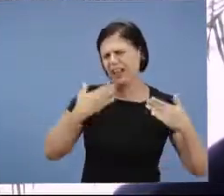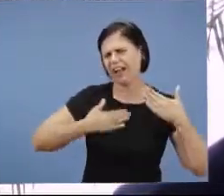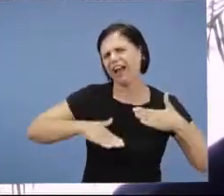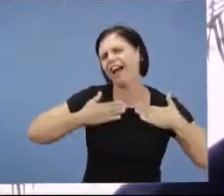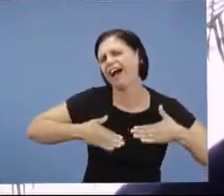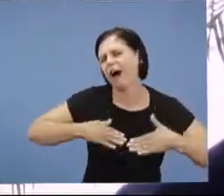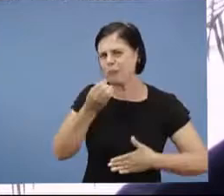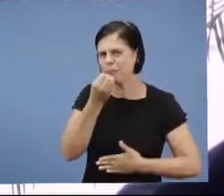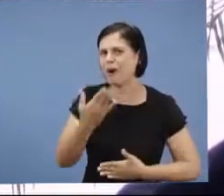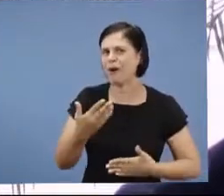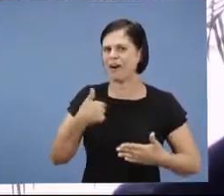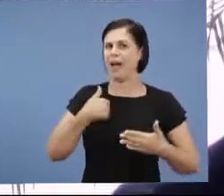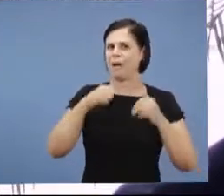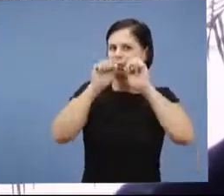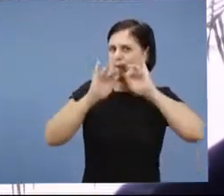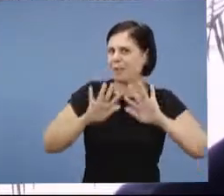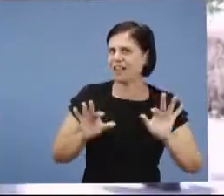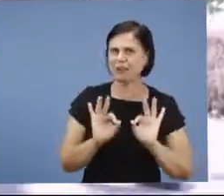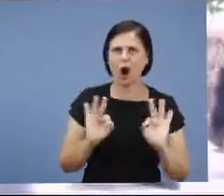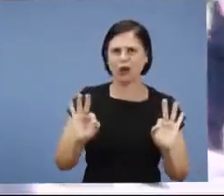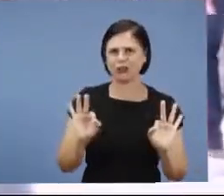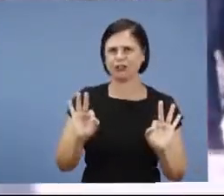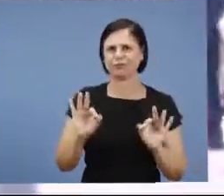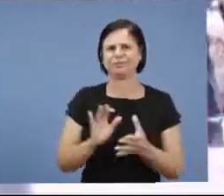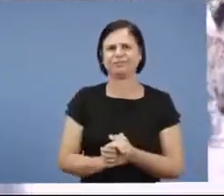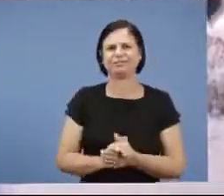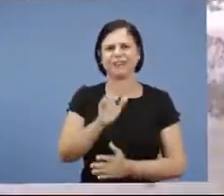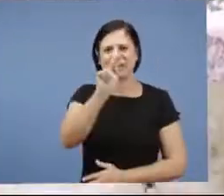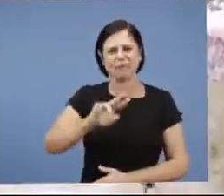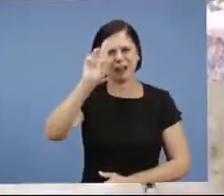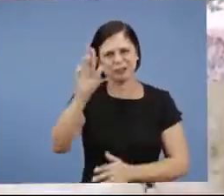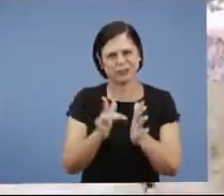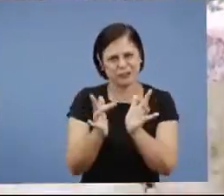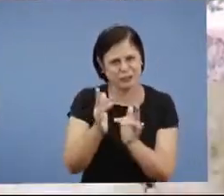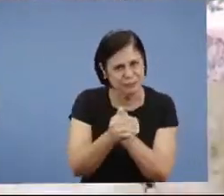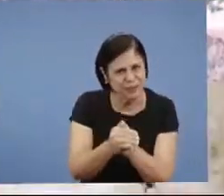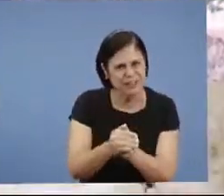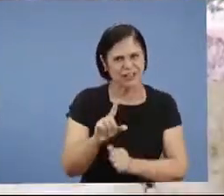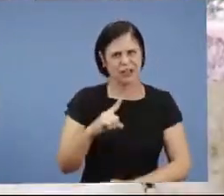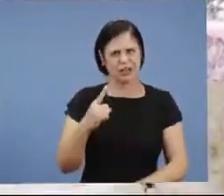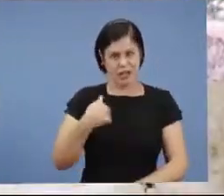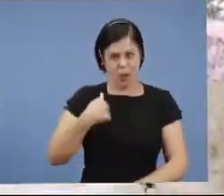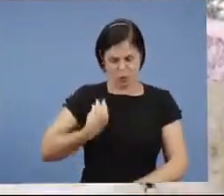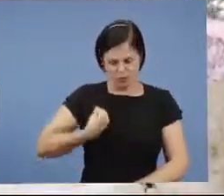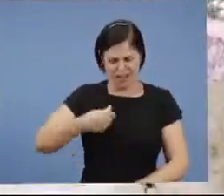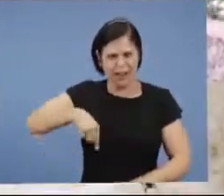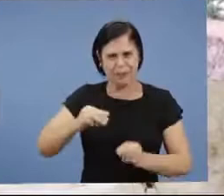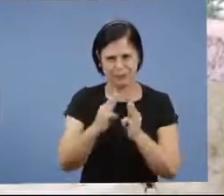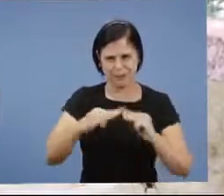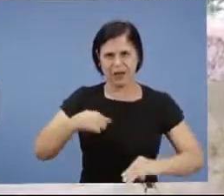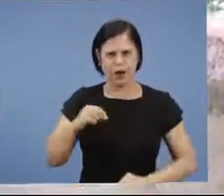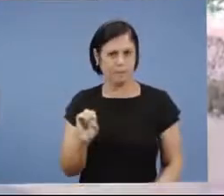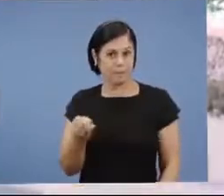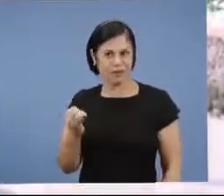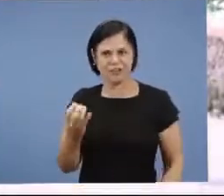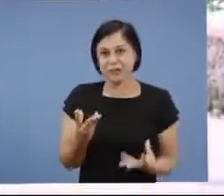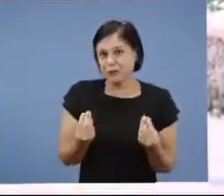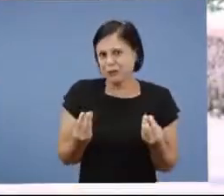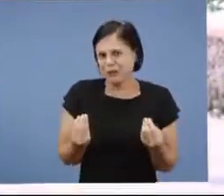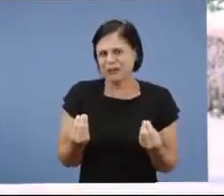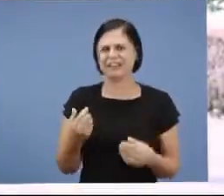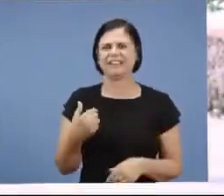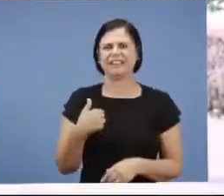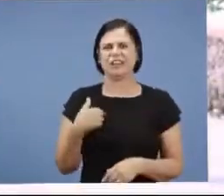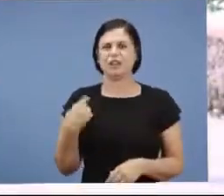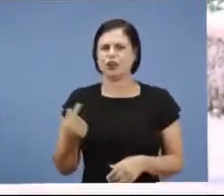bom. E é uma grande bênção a gente estar aqui. Paz do Senhor, irmãos, estou aqui no Manaim. Estou aproveitando muito, já